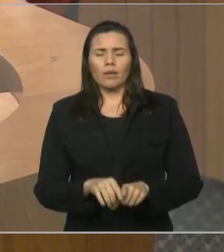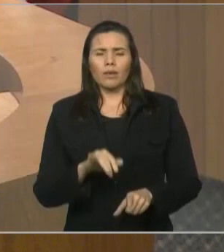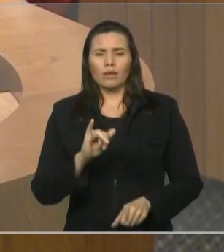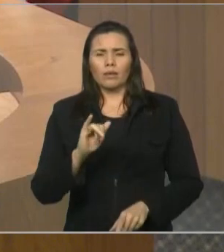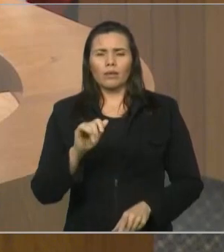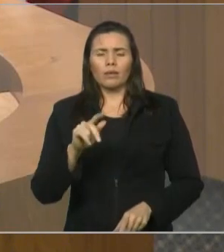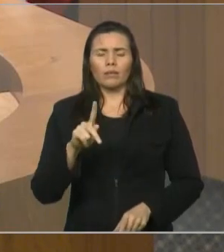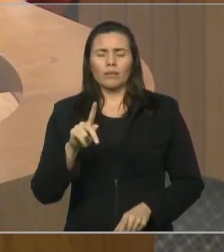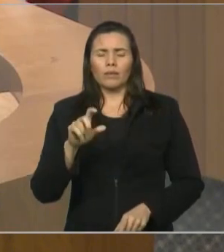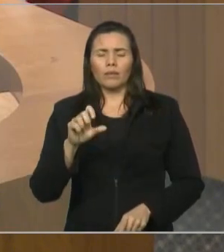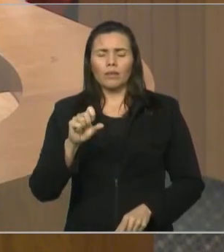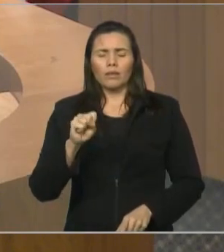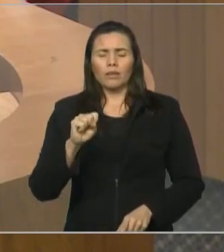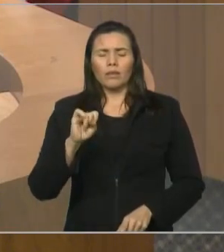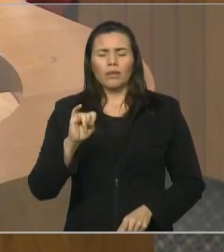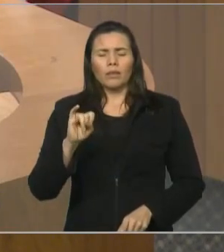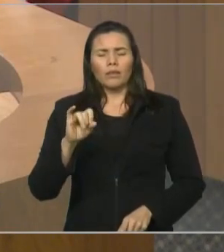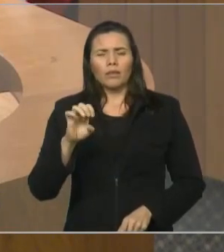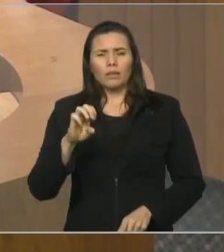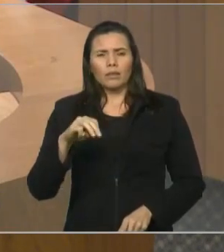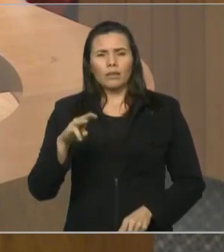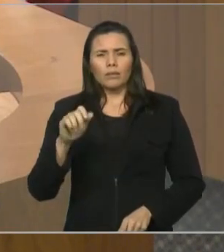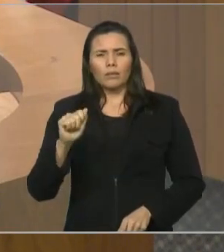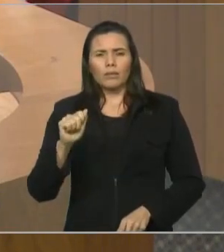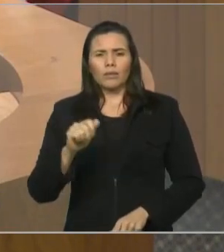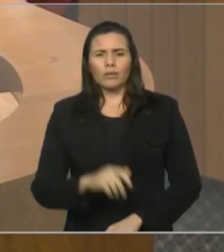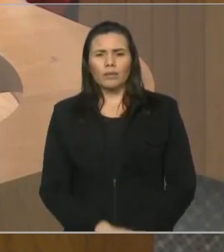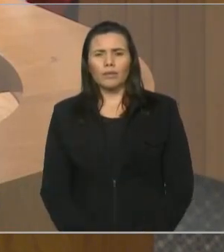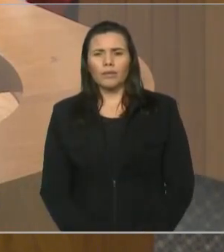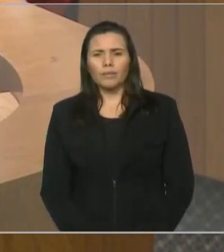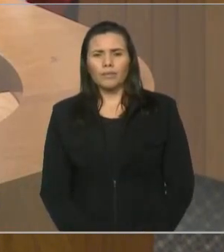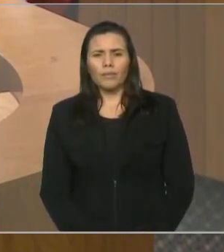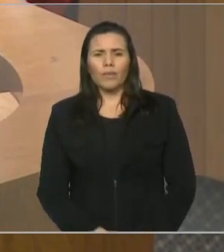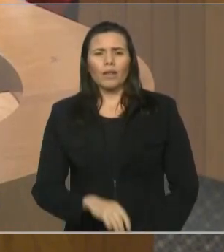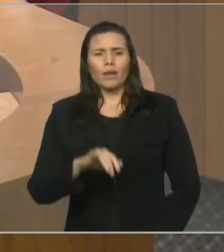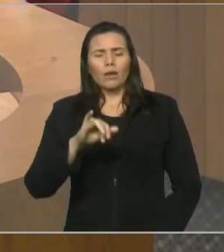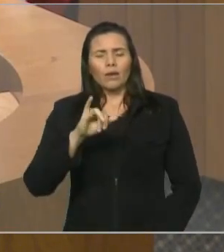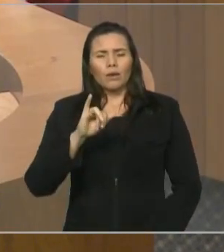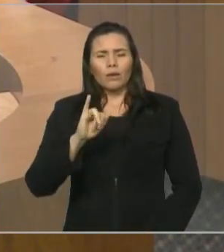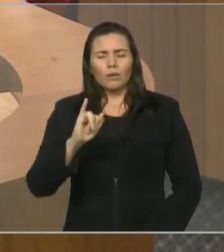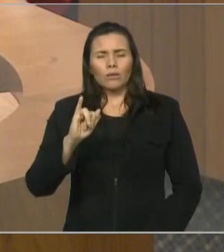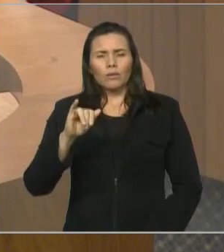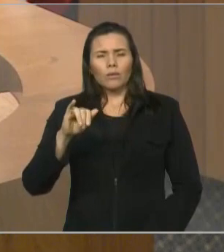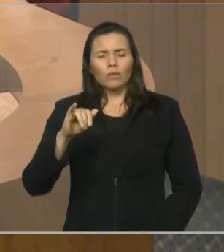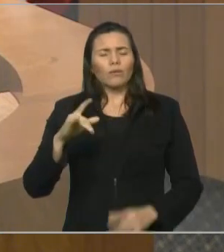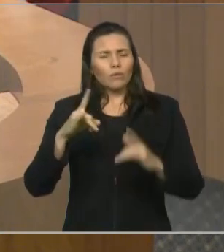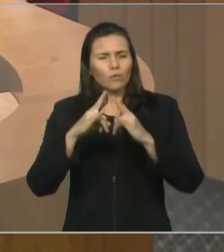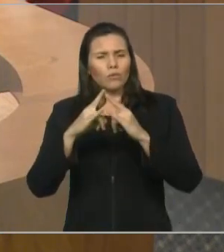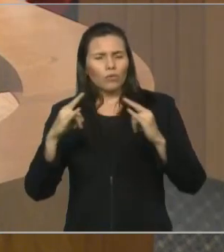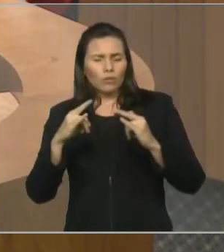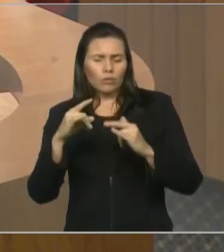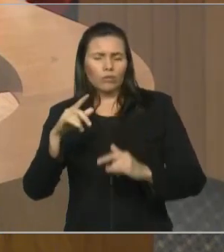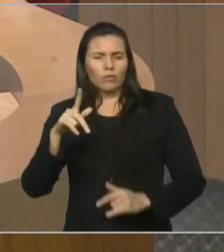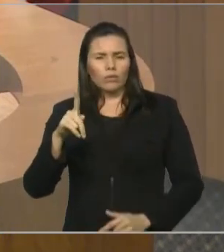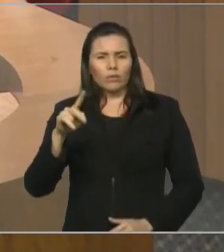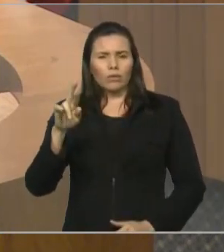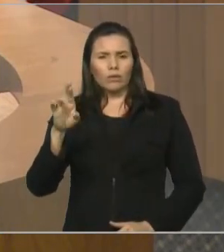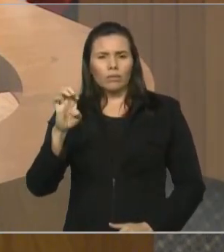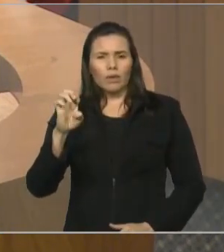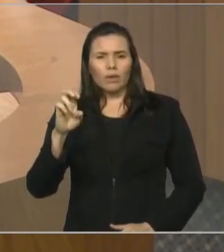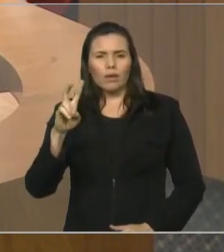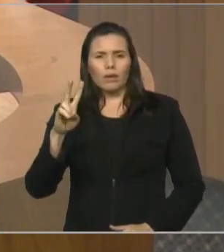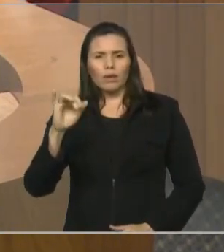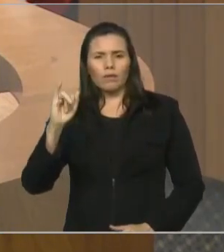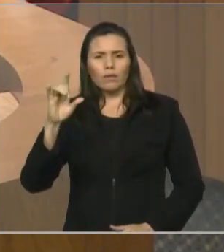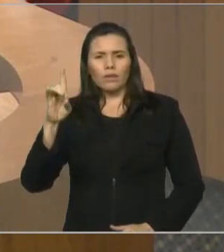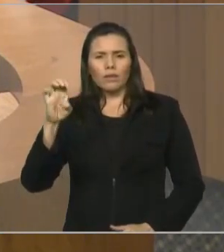que é o Instituto de Previdência do Servidor Municipal de Açailândia, o repasse do Fundo